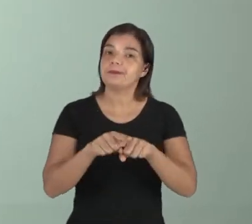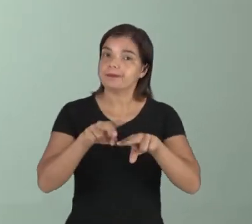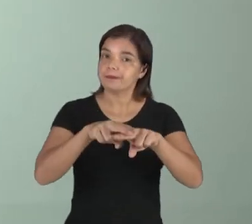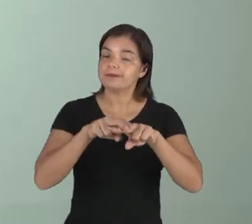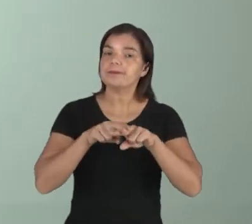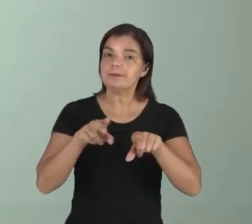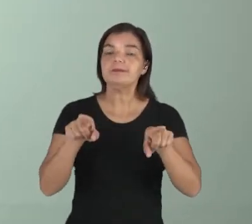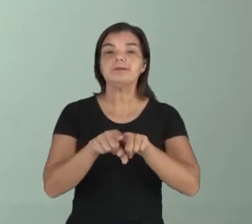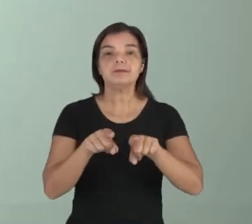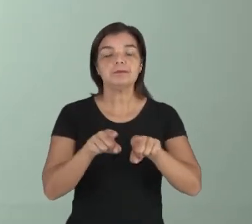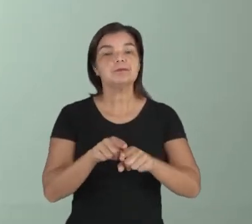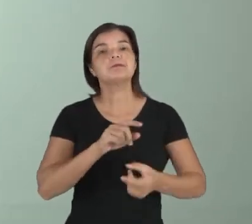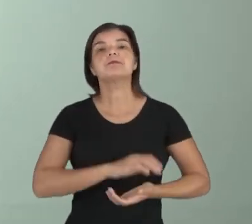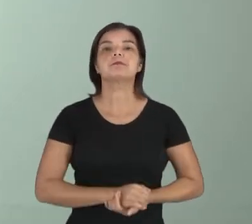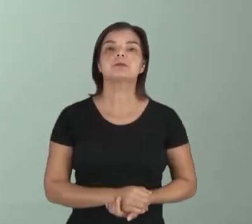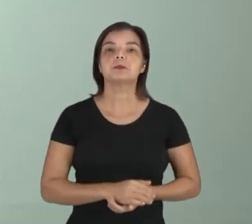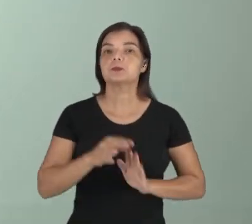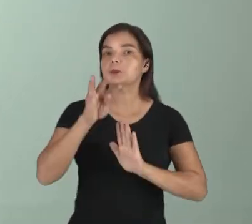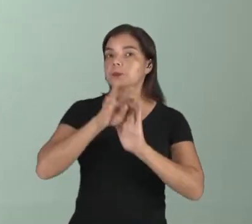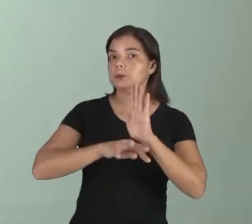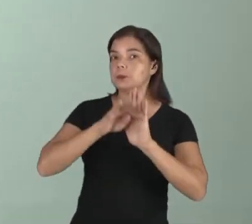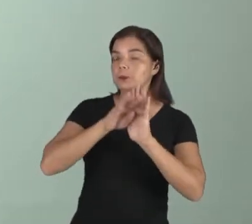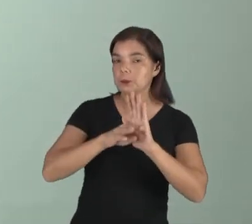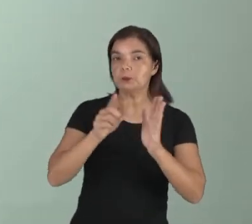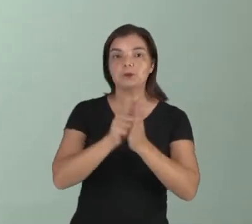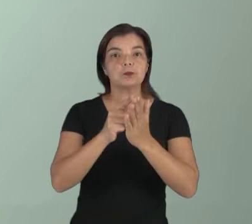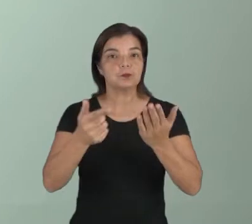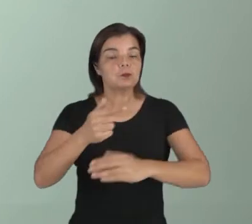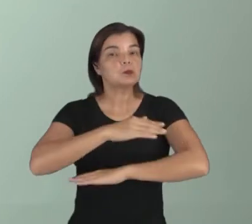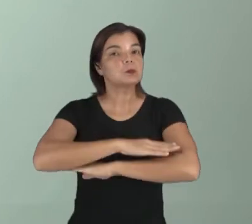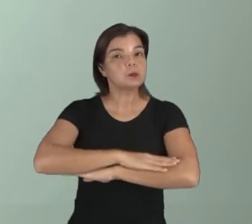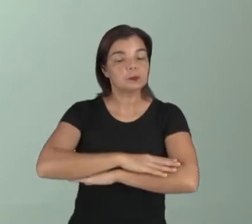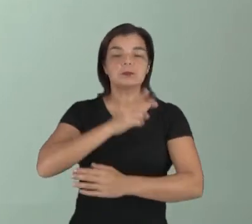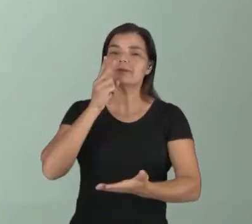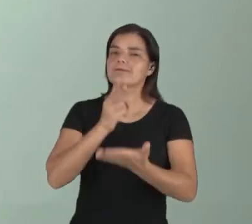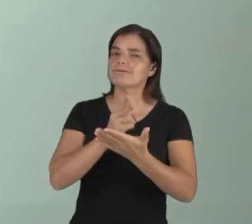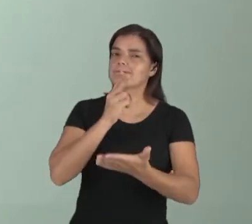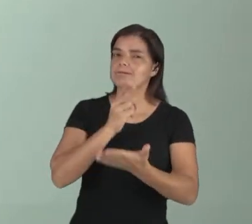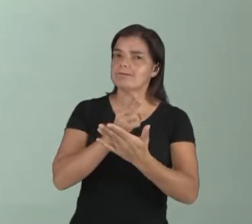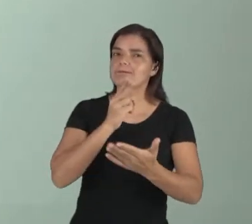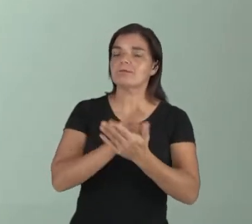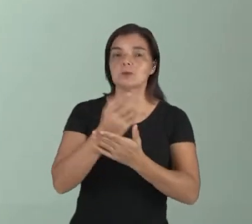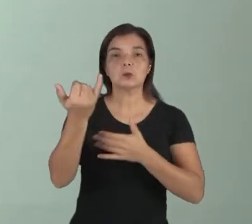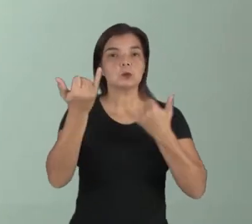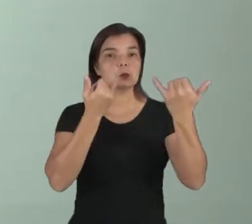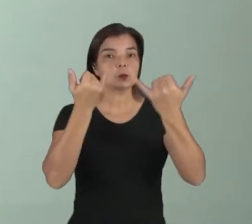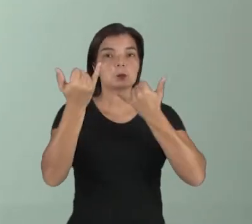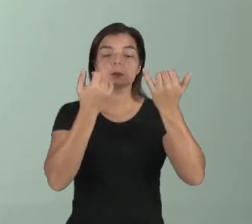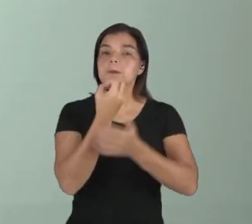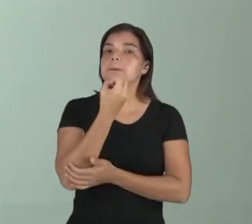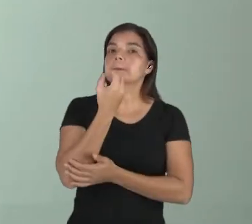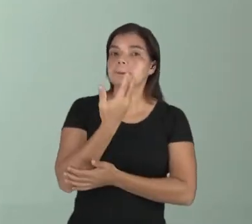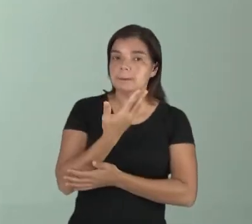meio dos textos jornalísticos que nós sempre estamos bem